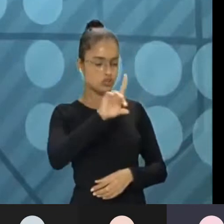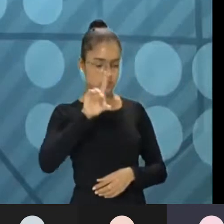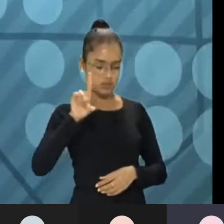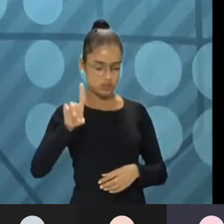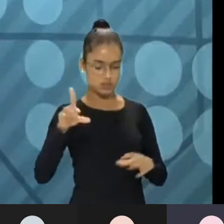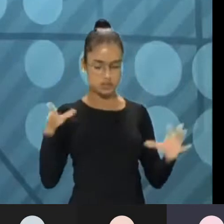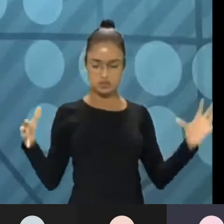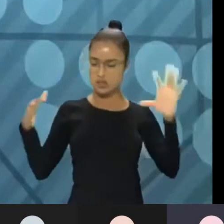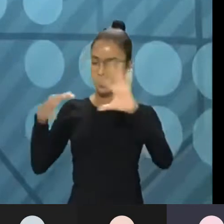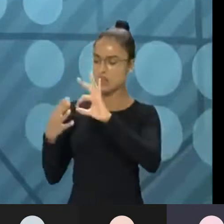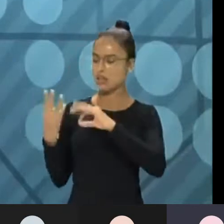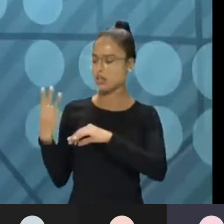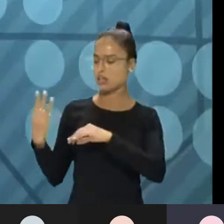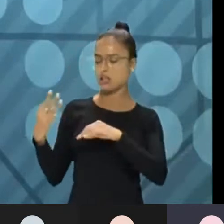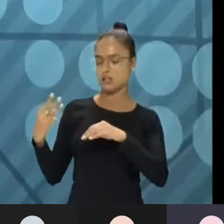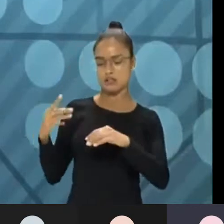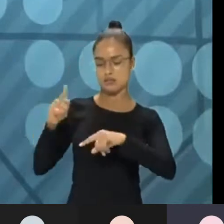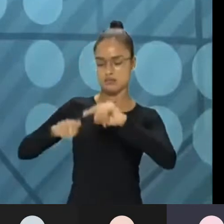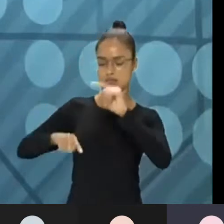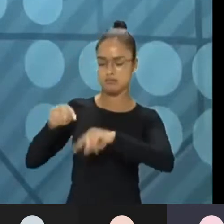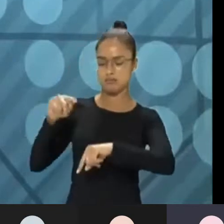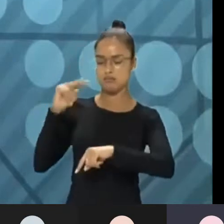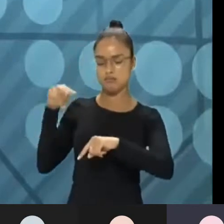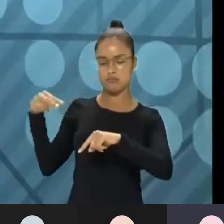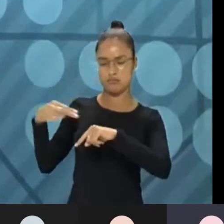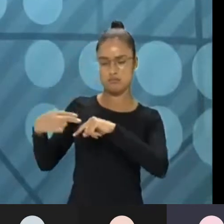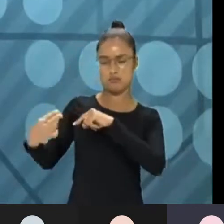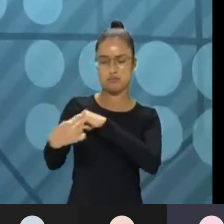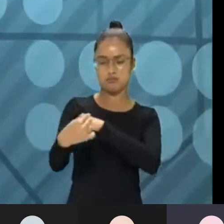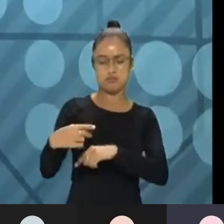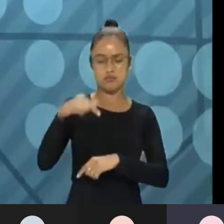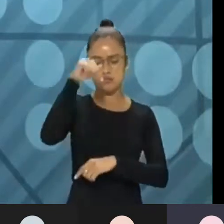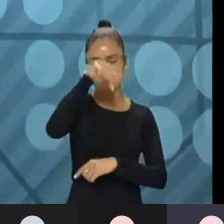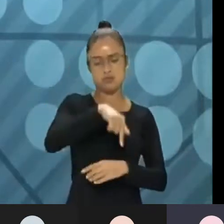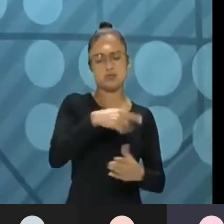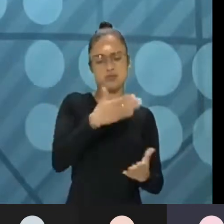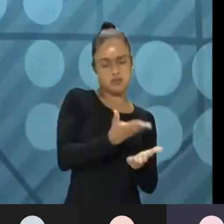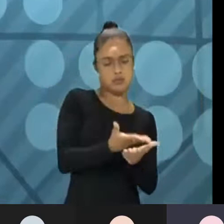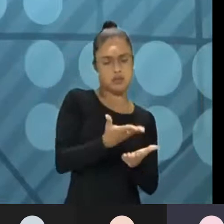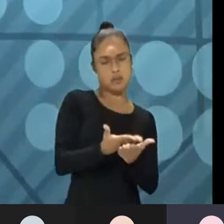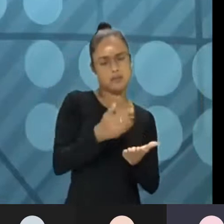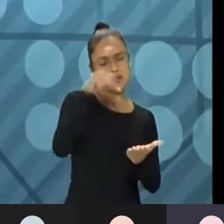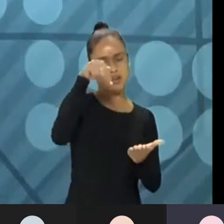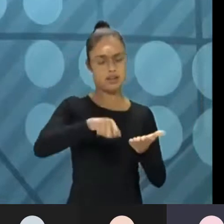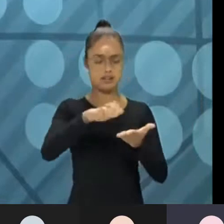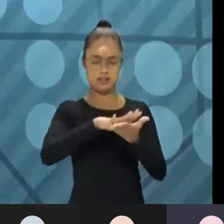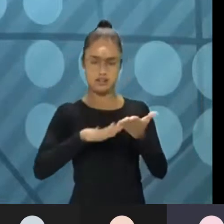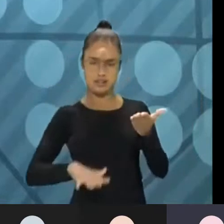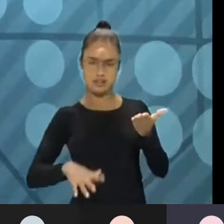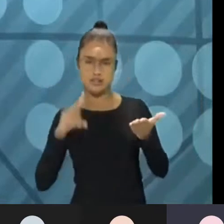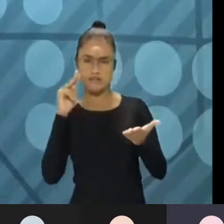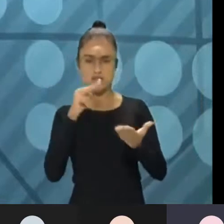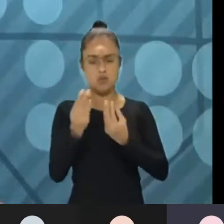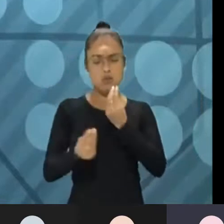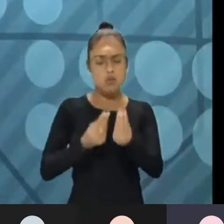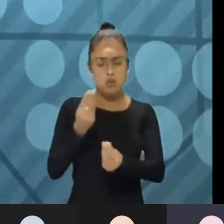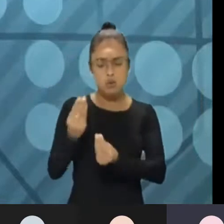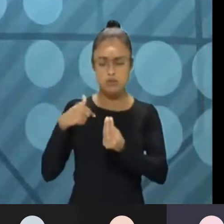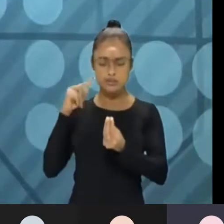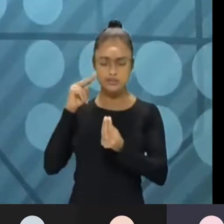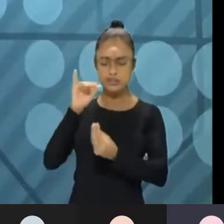ela tridimensionalmente. Eu vou apresentar os exercícios de prática, que vai ficar como atividade, e posteriormente eu vou mostrar como